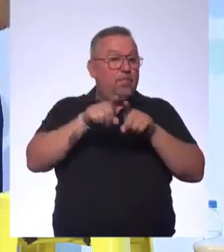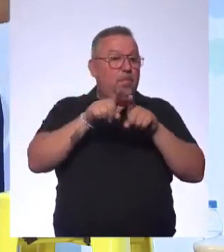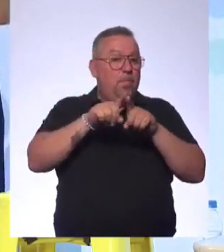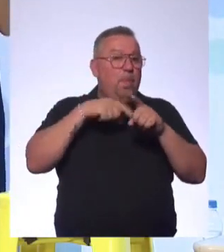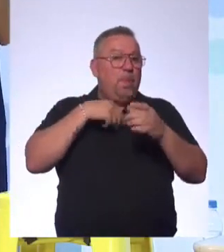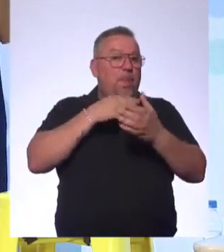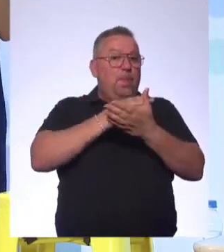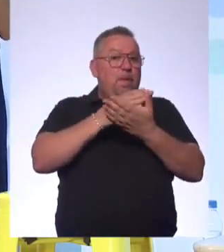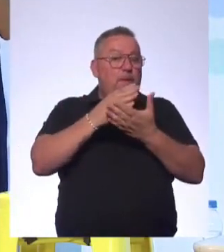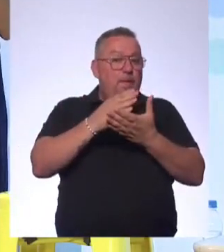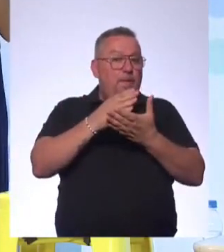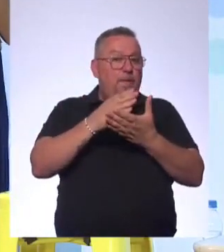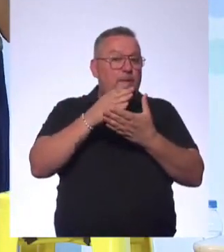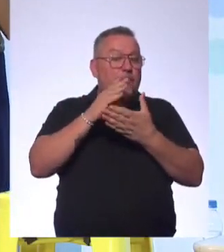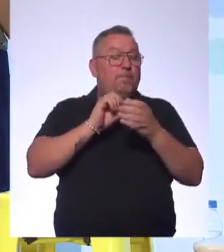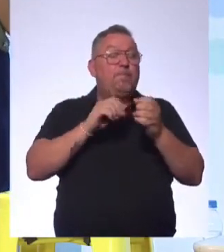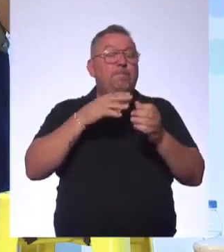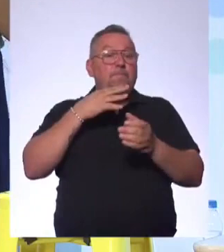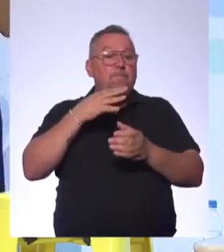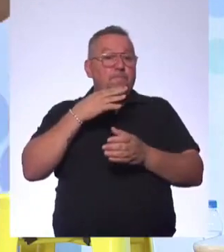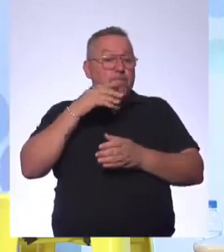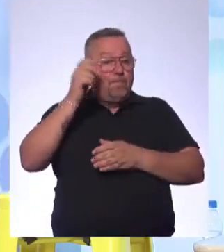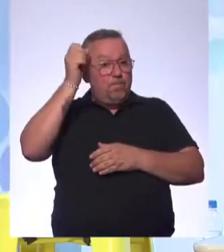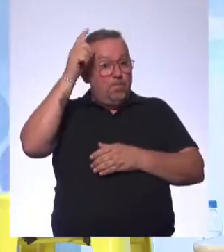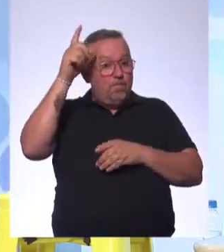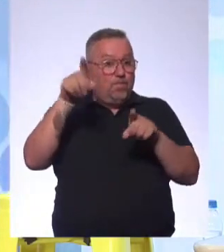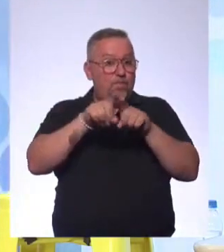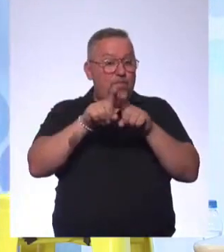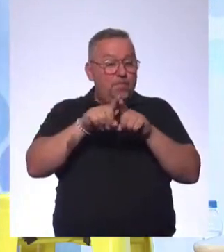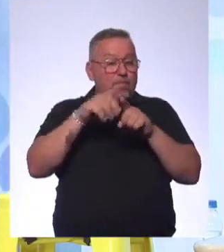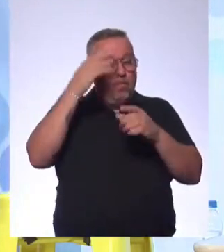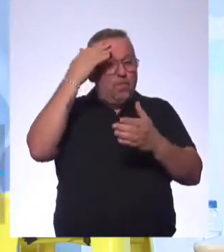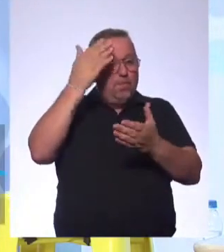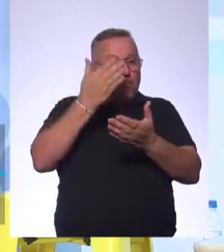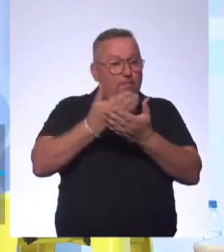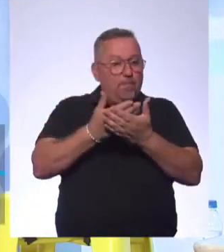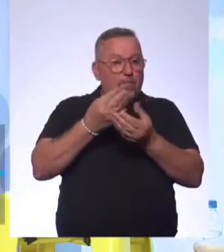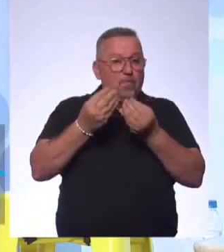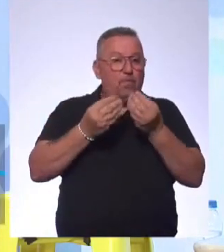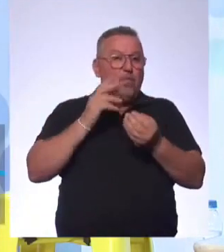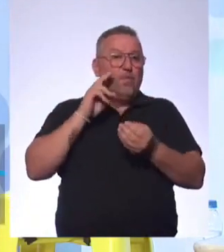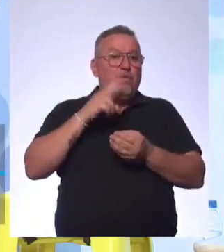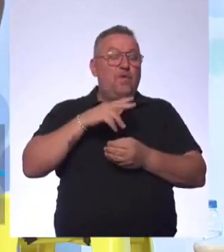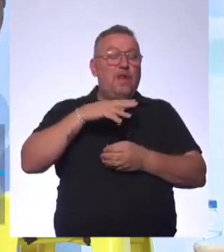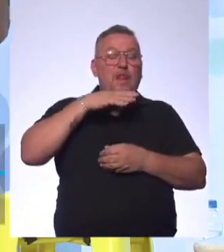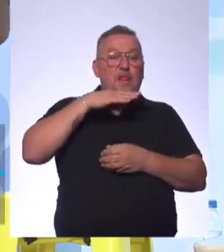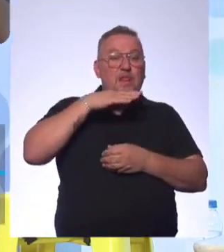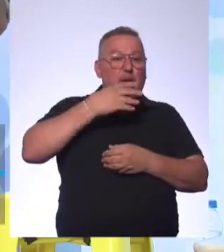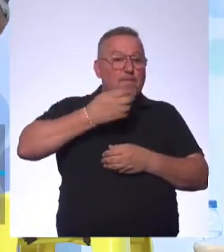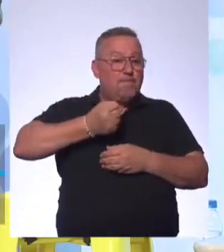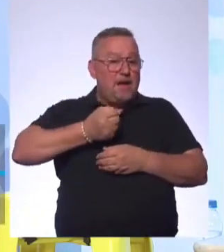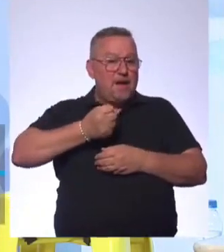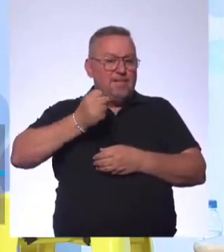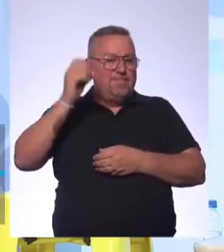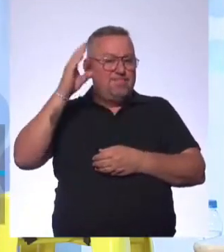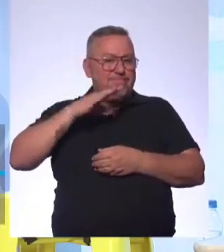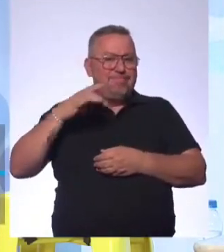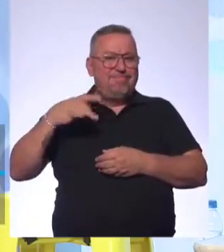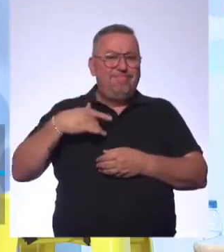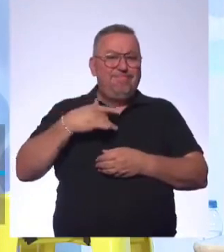momento que o indivíduo internaliza esses conhecimentos, como essas crenças sobre tomar leite com manga e faz mal, e nós